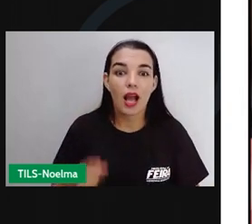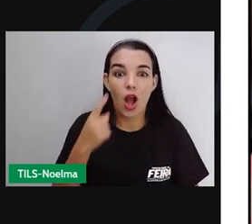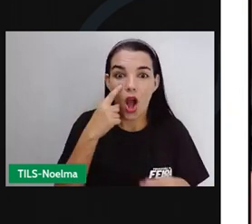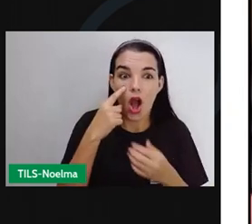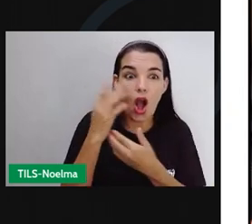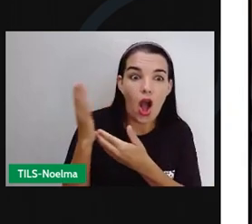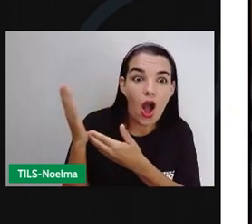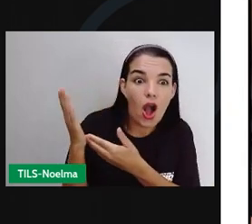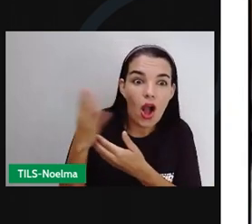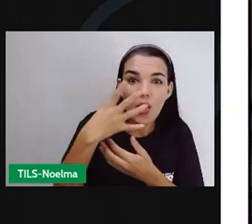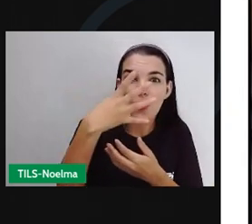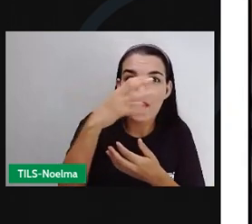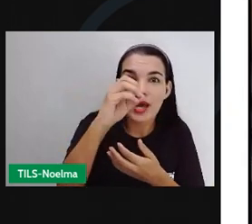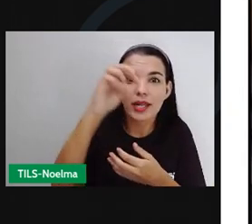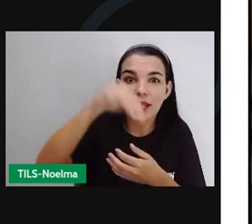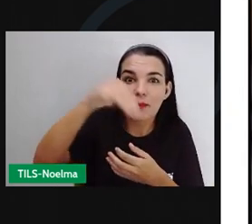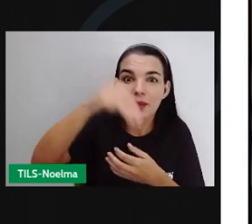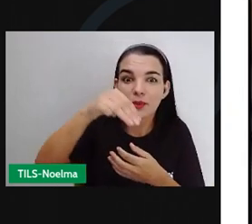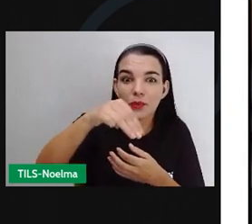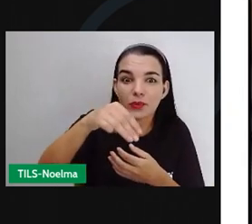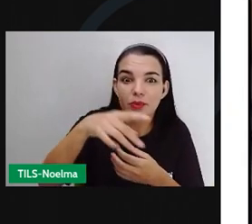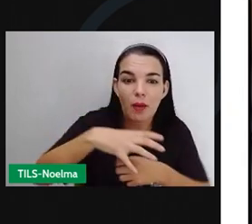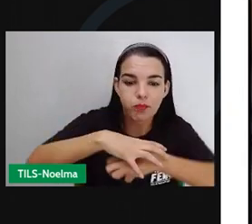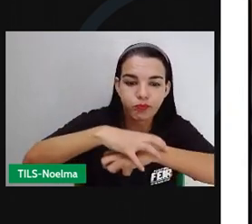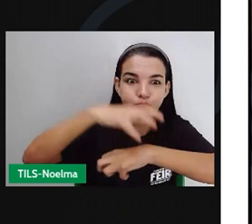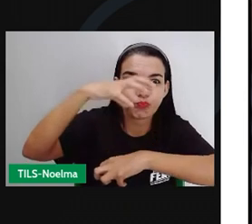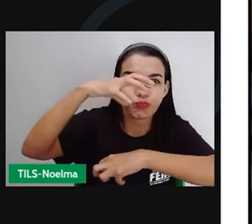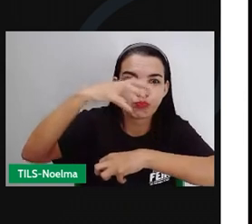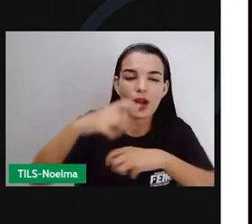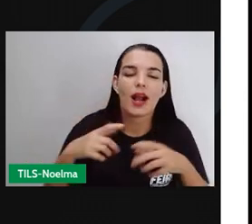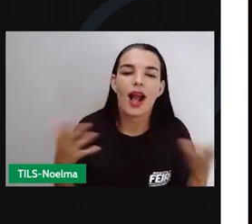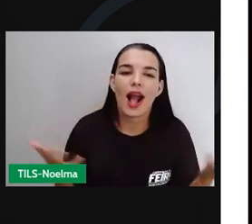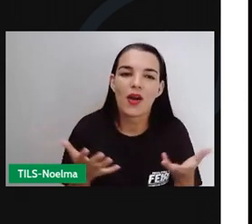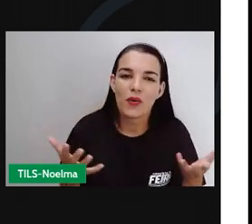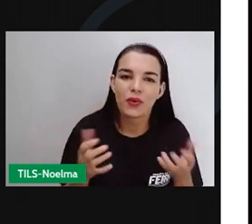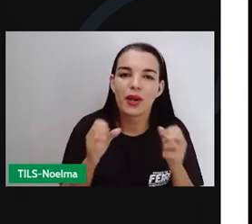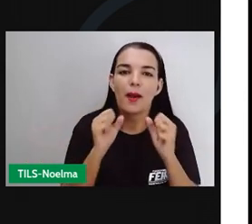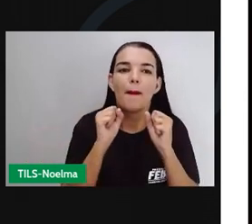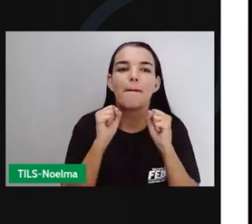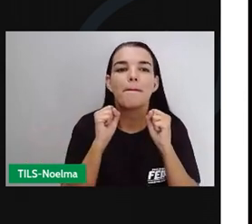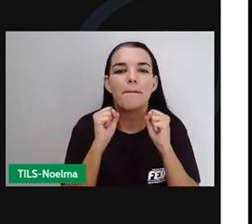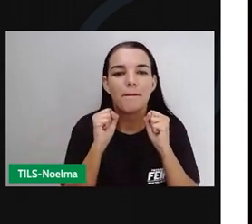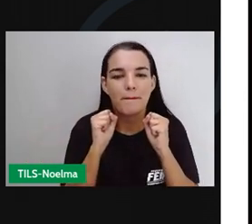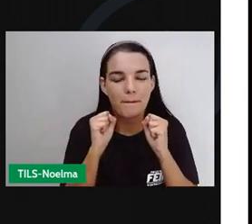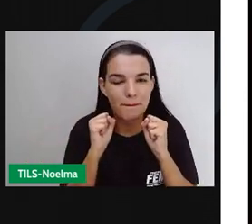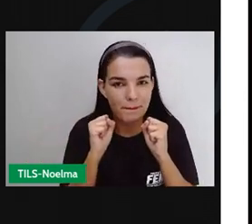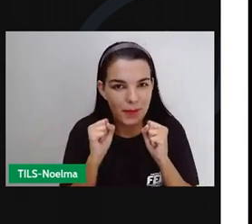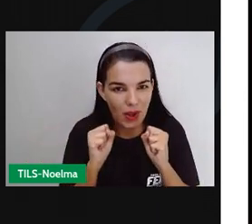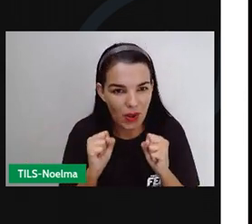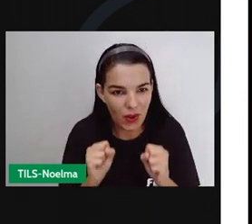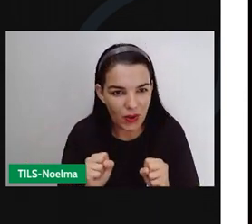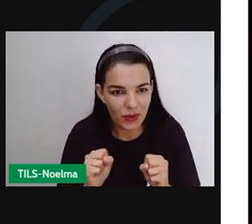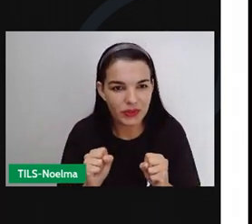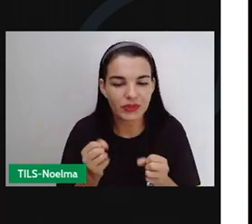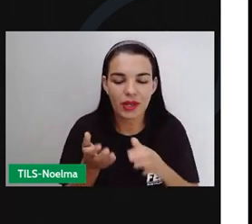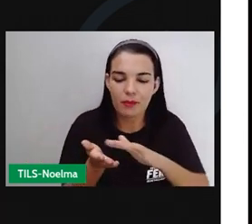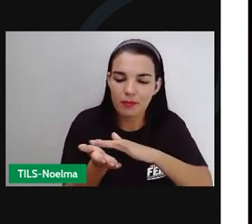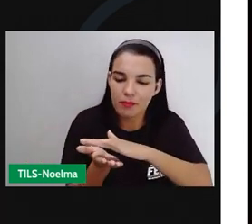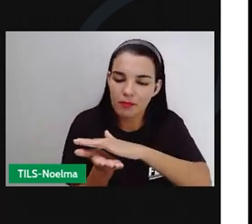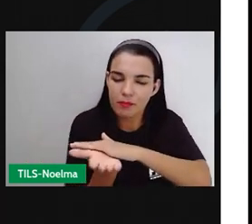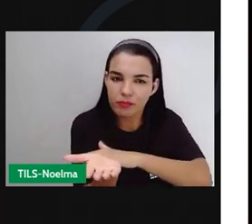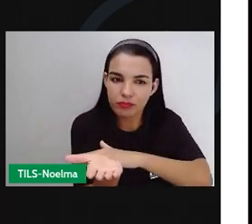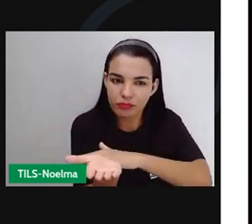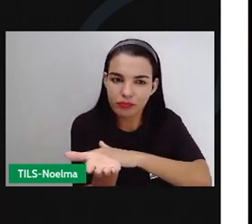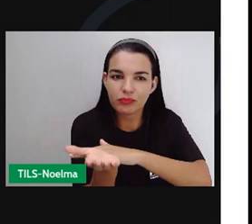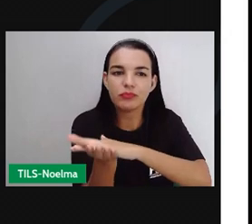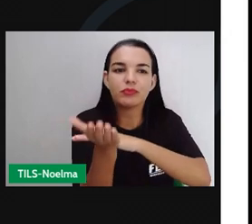40 minutos, os meus pães estão prontos para serem assados. Eu já falei que não é para você se apegar ao tempo, é só para você ter uma noção. Pode levar menos tempo